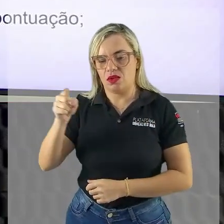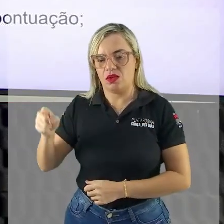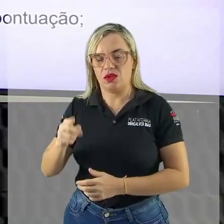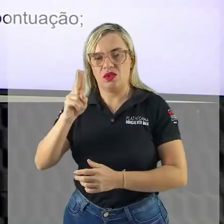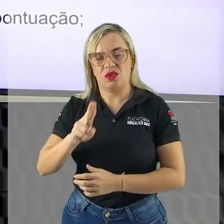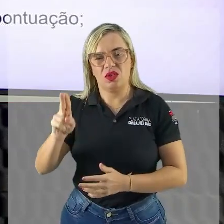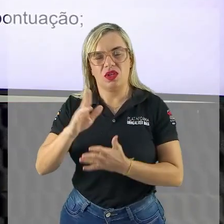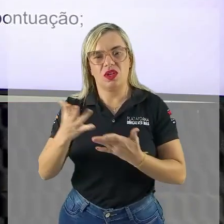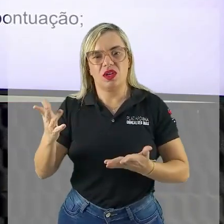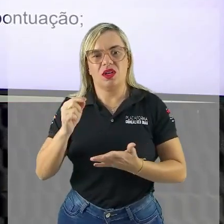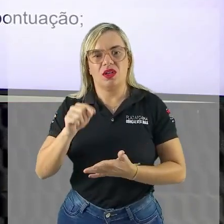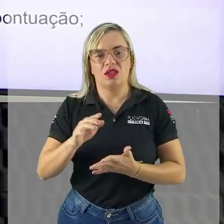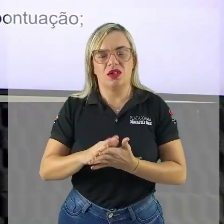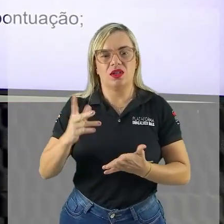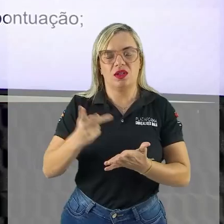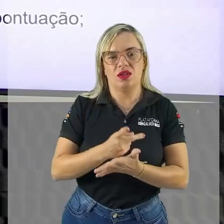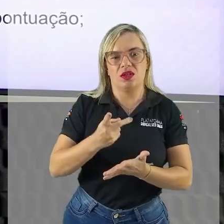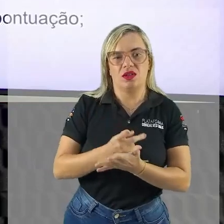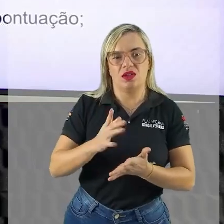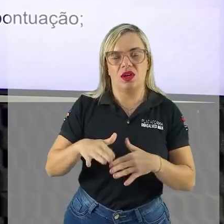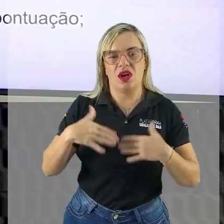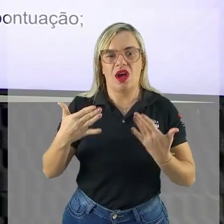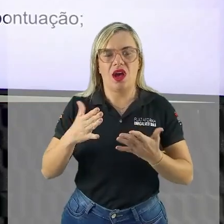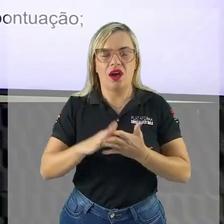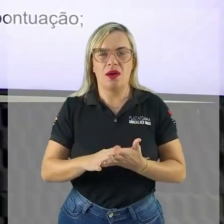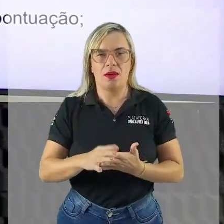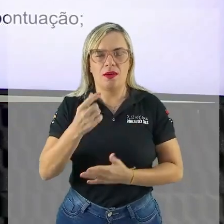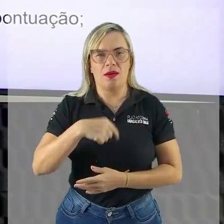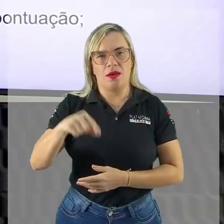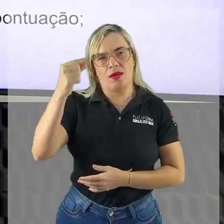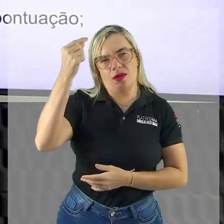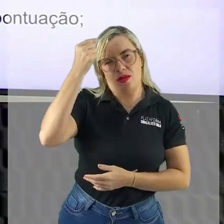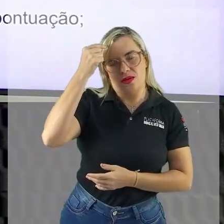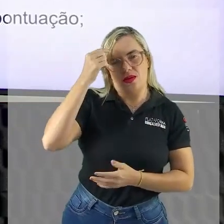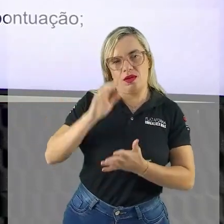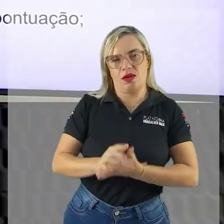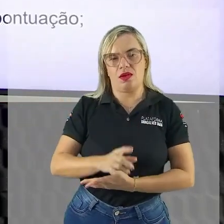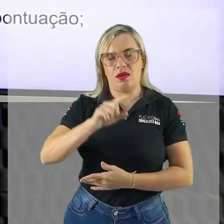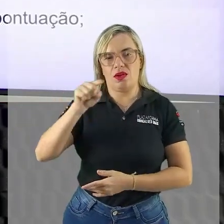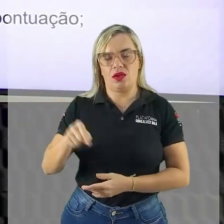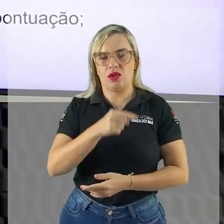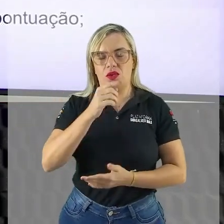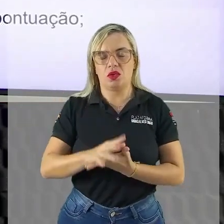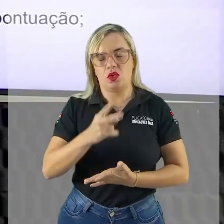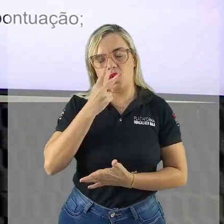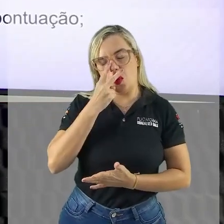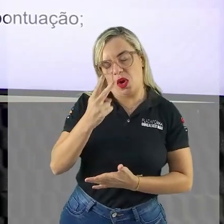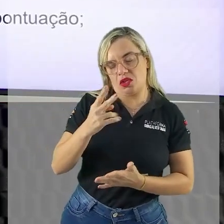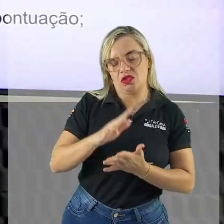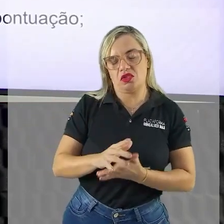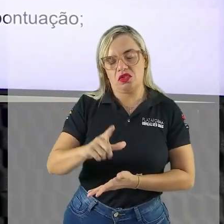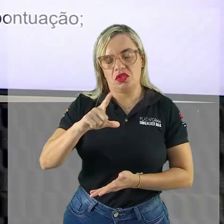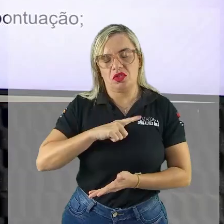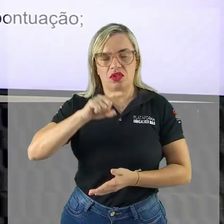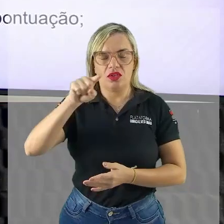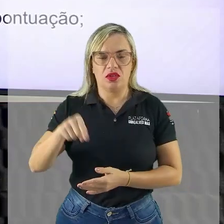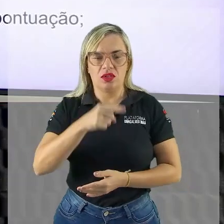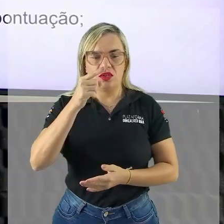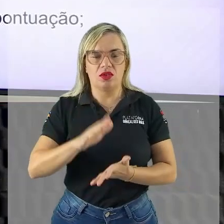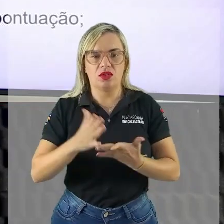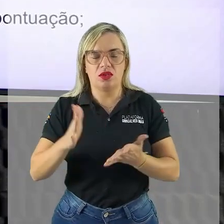é. Tem gente que pensa assim, eu coloco vírgula quando eu acho que tem que colocar. Ou então quando eu faço